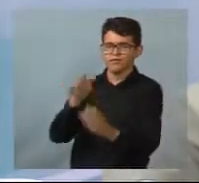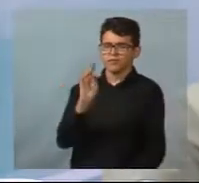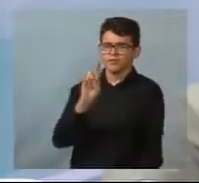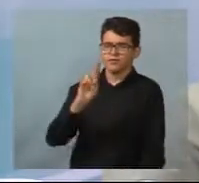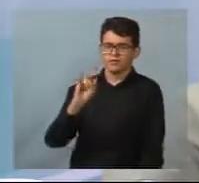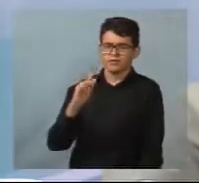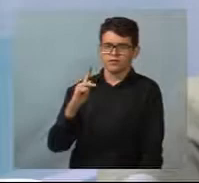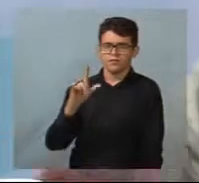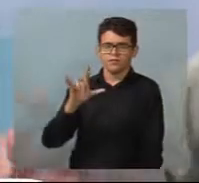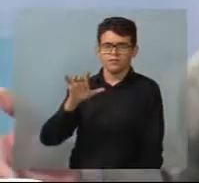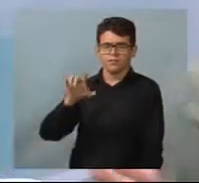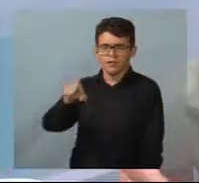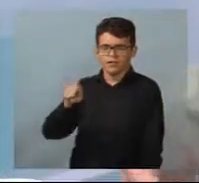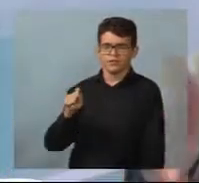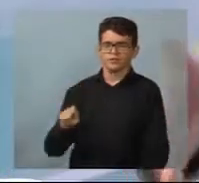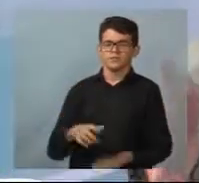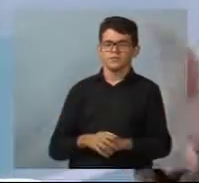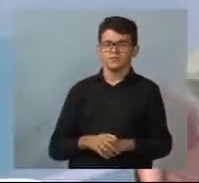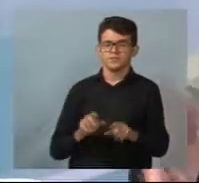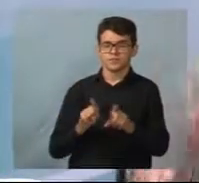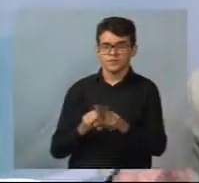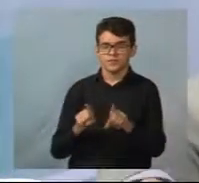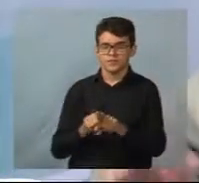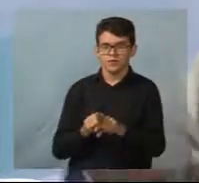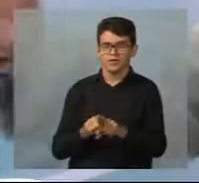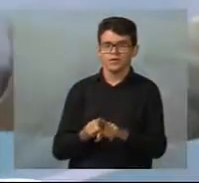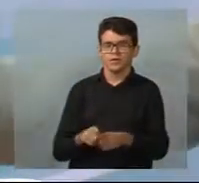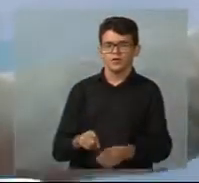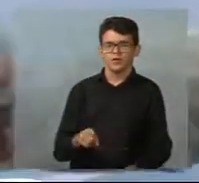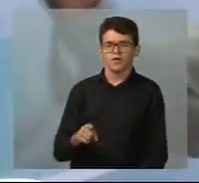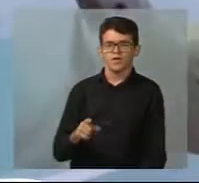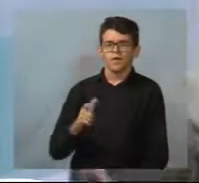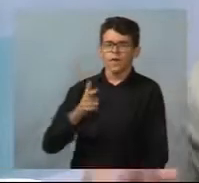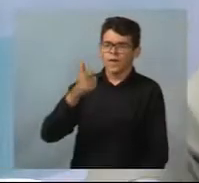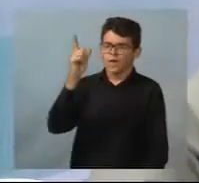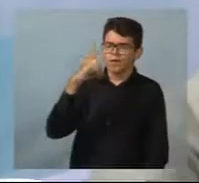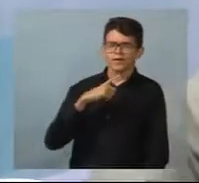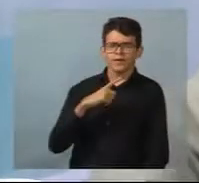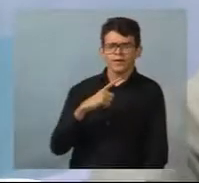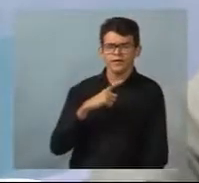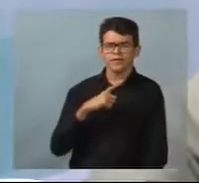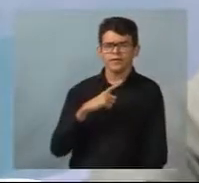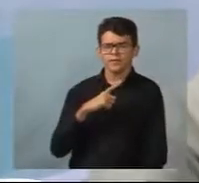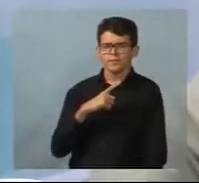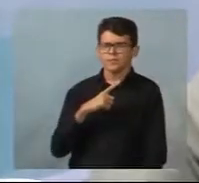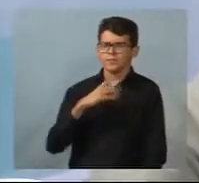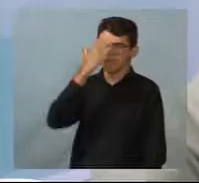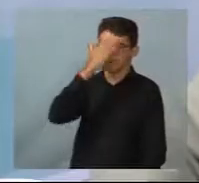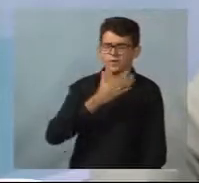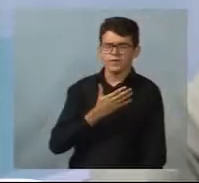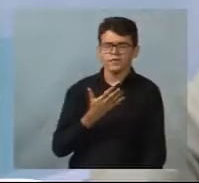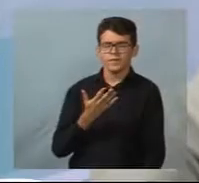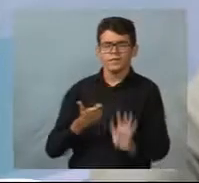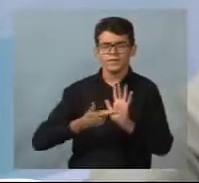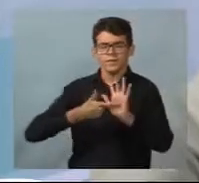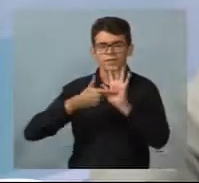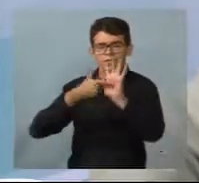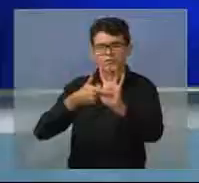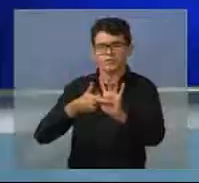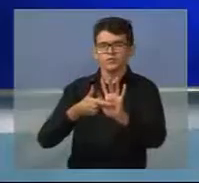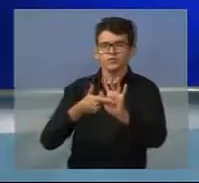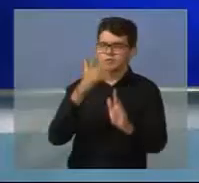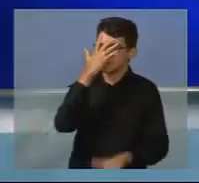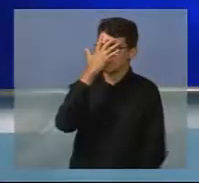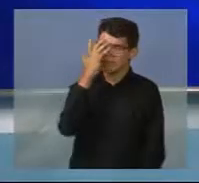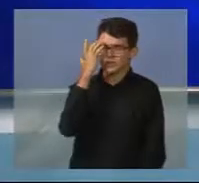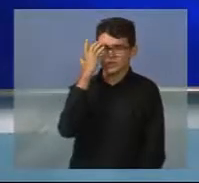colaborações premiadas que coincidiram dizendo, não, o apartamento era dele, desde o porteiro do prédio ao vendedor do apartamento, ao dono da